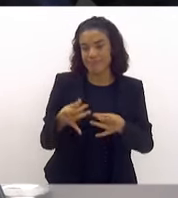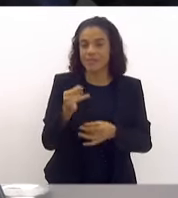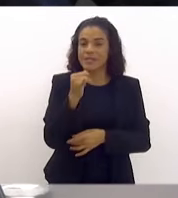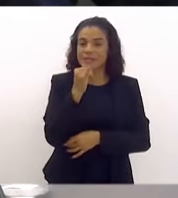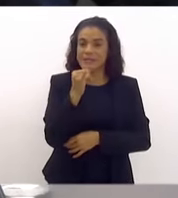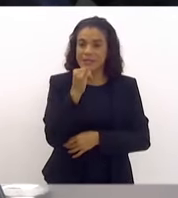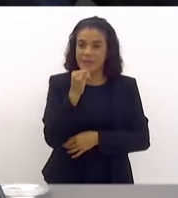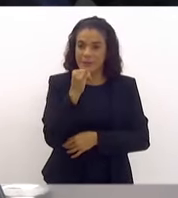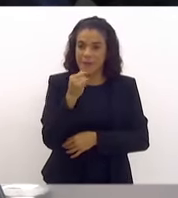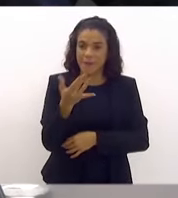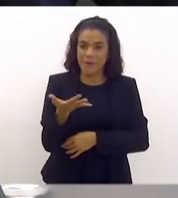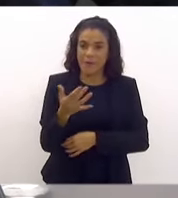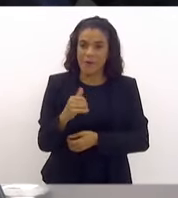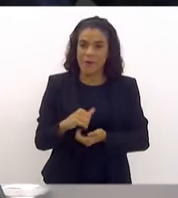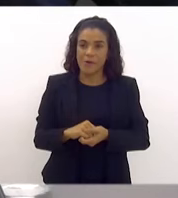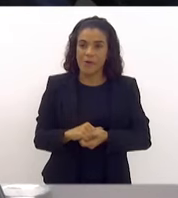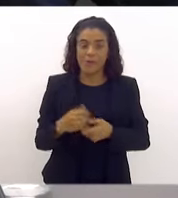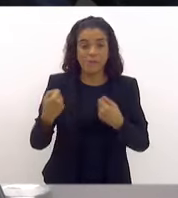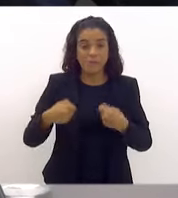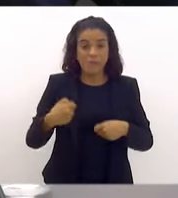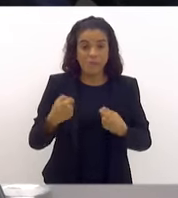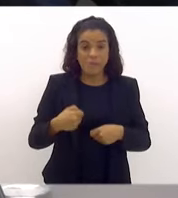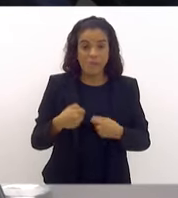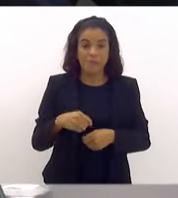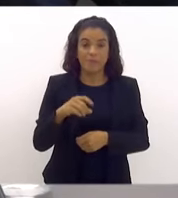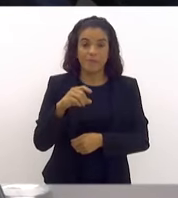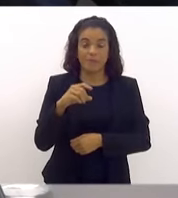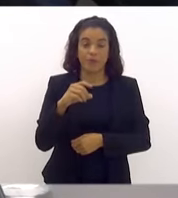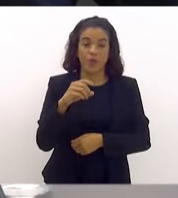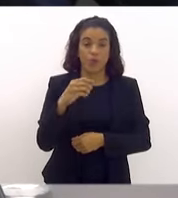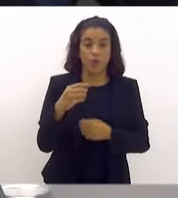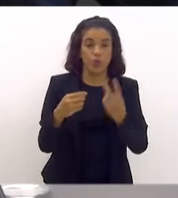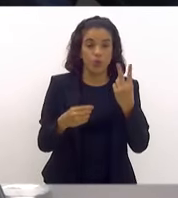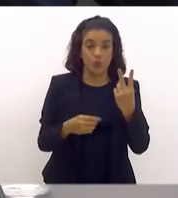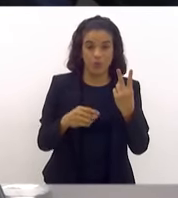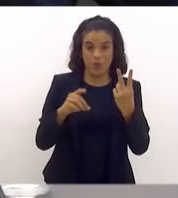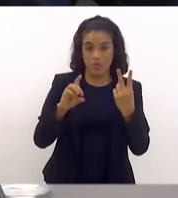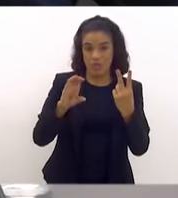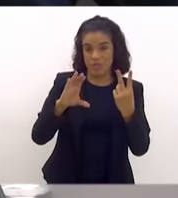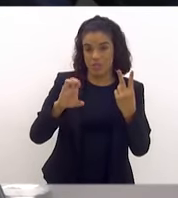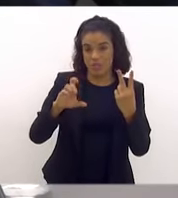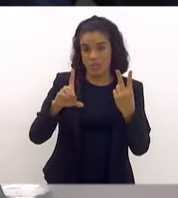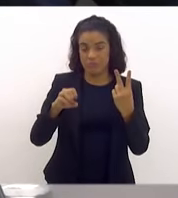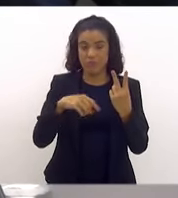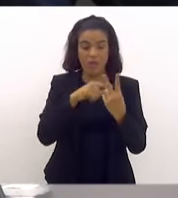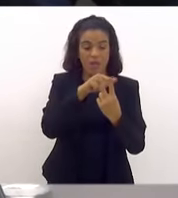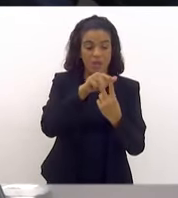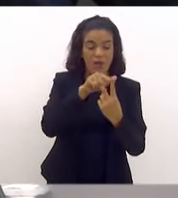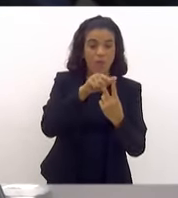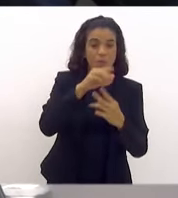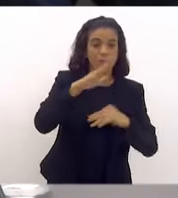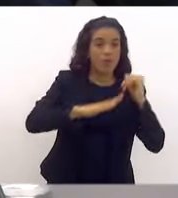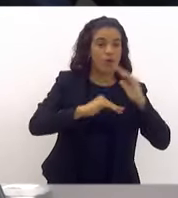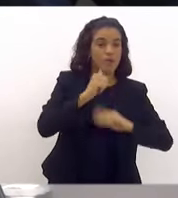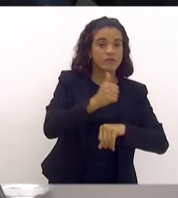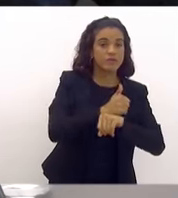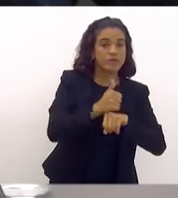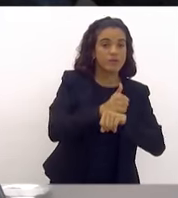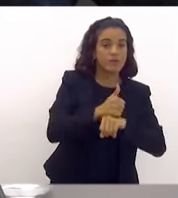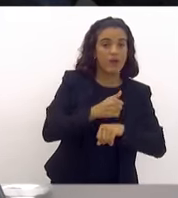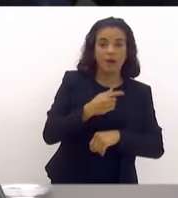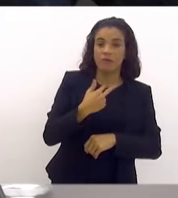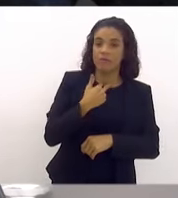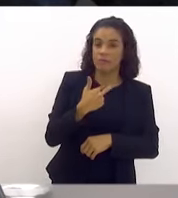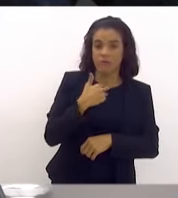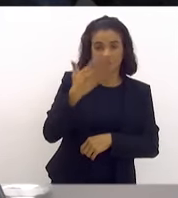por exemplo tem que haver o duplo cego né o profissional que Preside aquele ato ele não deve saber quem é o suspeito e